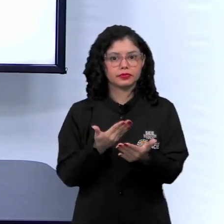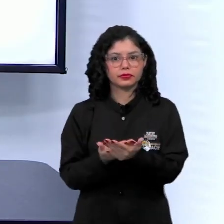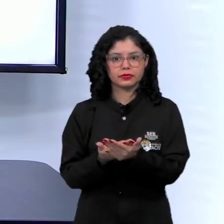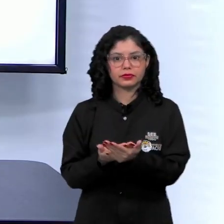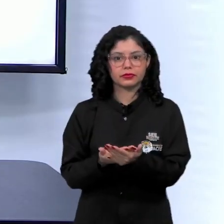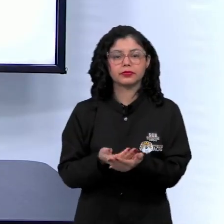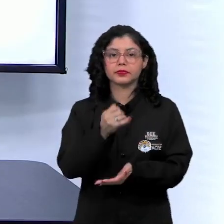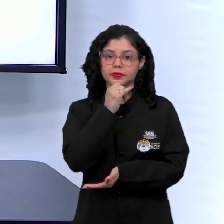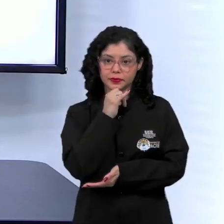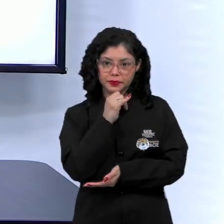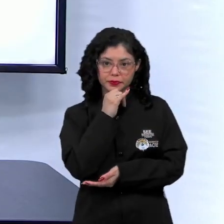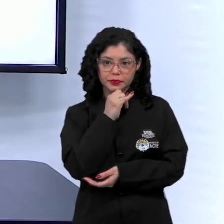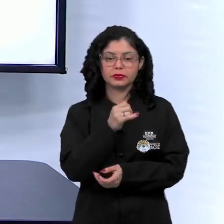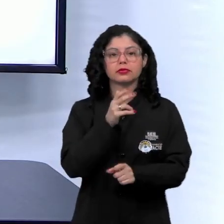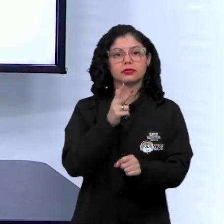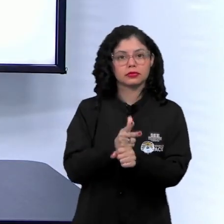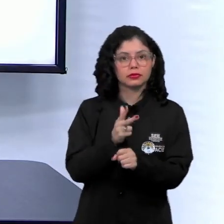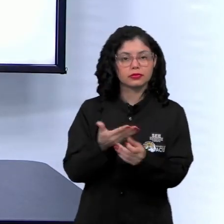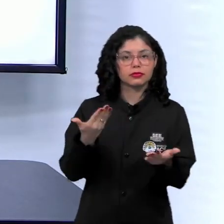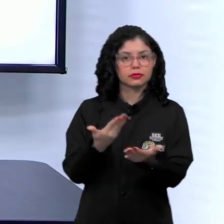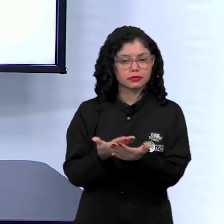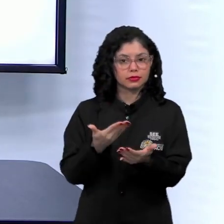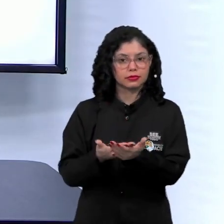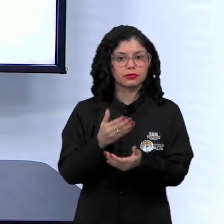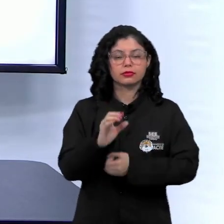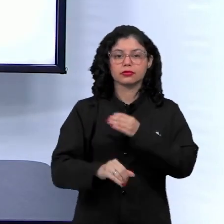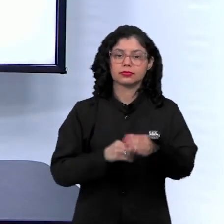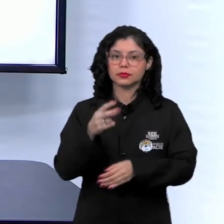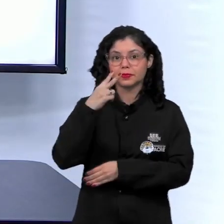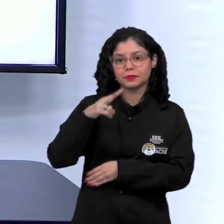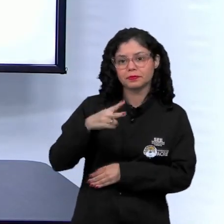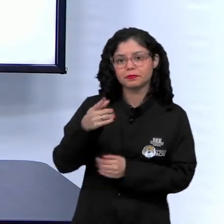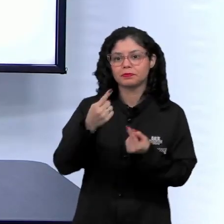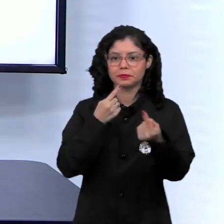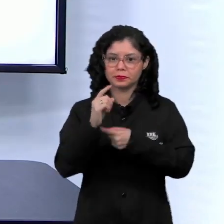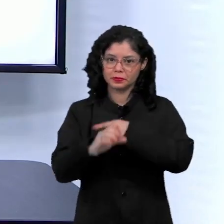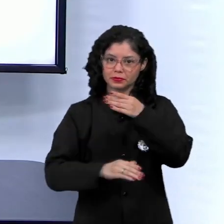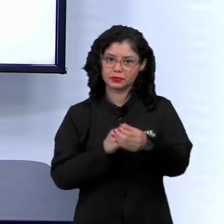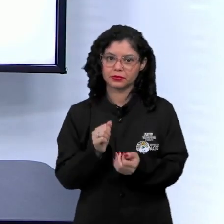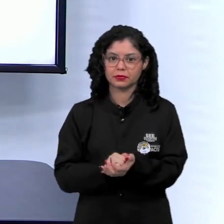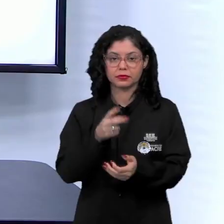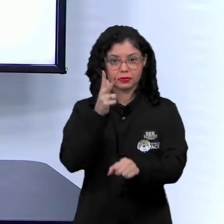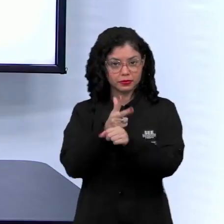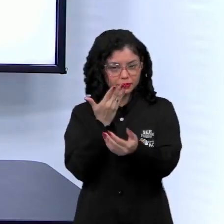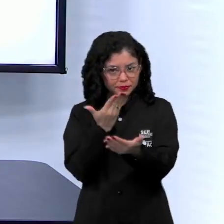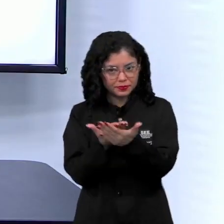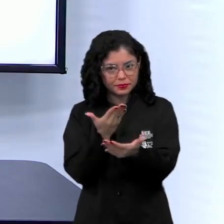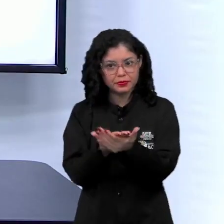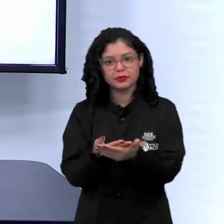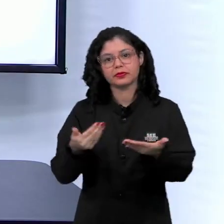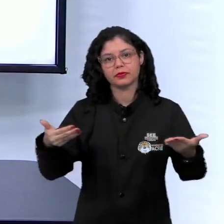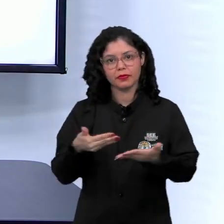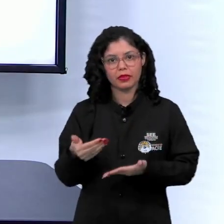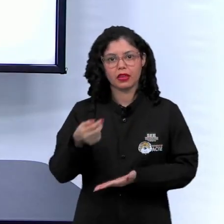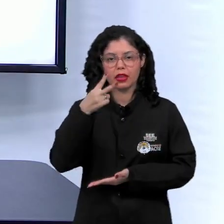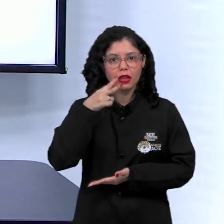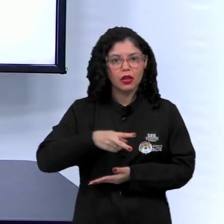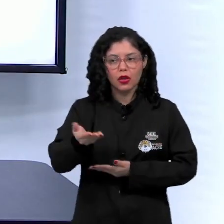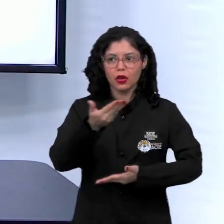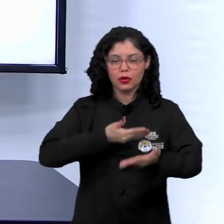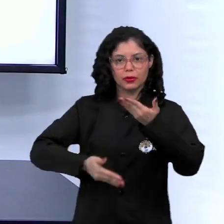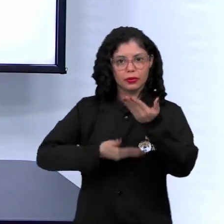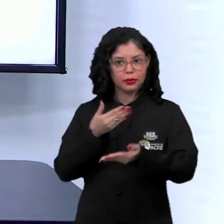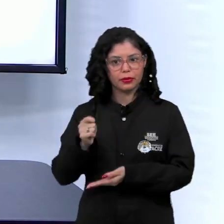também é um exemplo de um novo meio de circulação. Olha só, a videoaula. Aqui eu estou interagindo